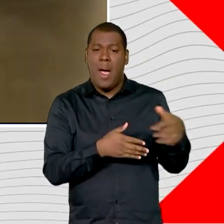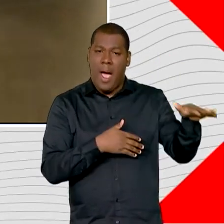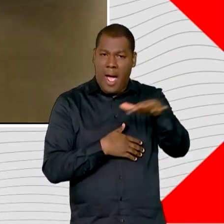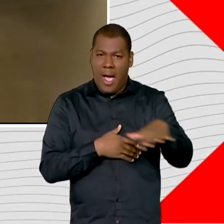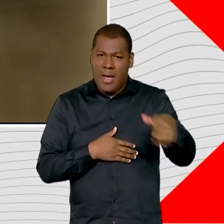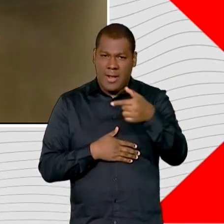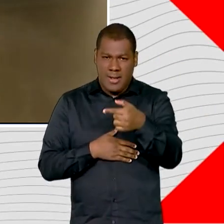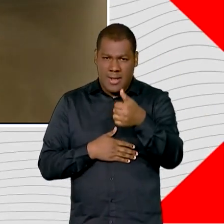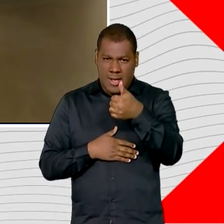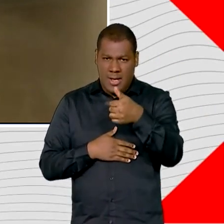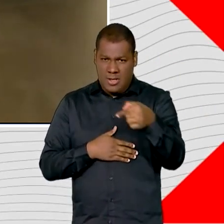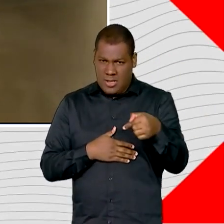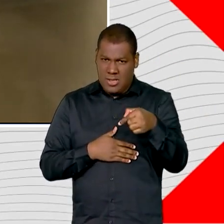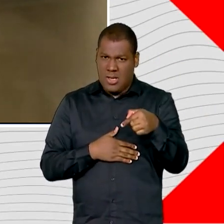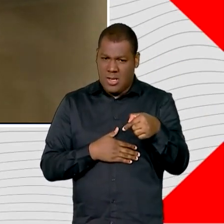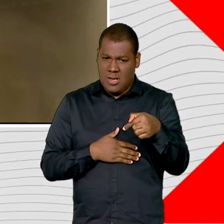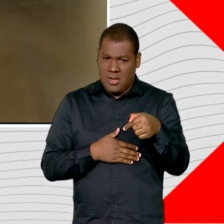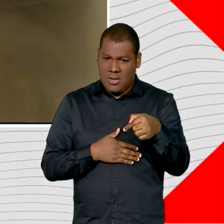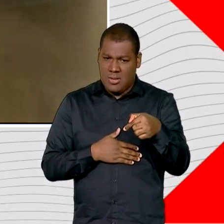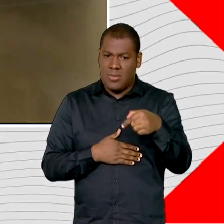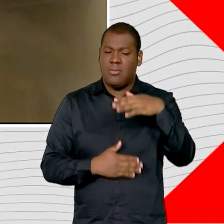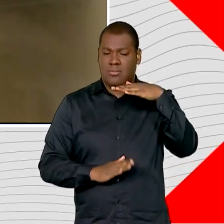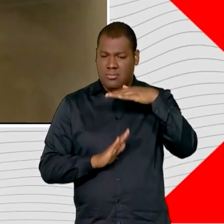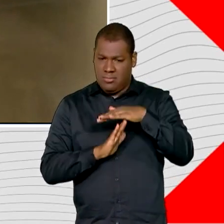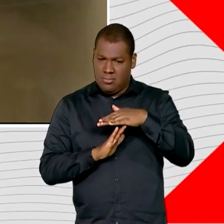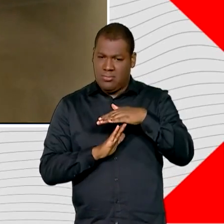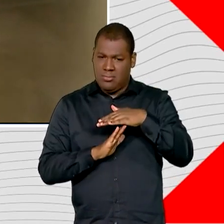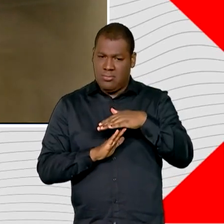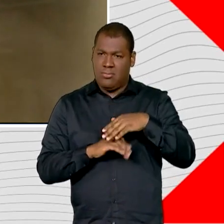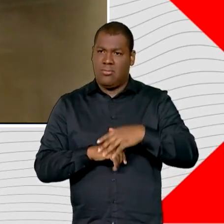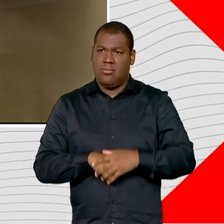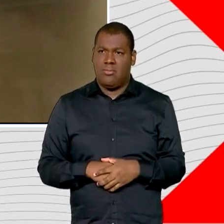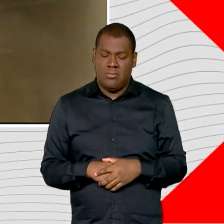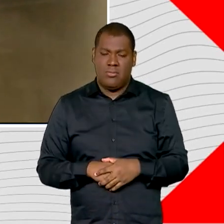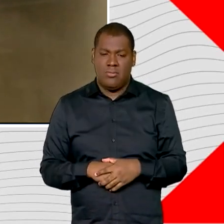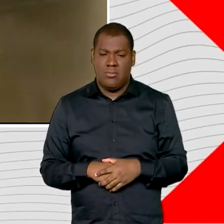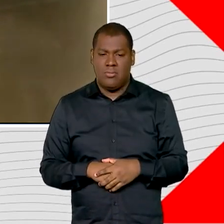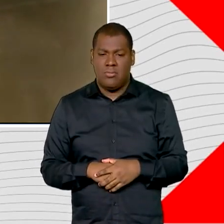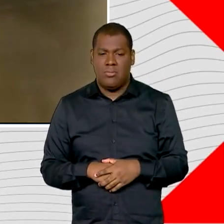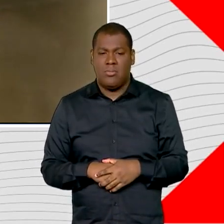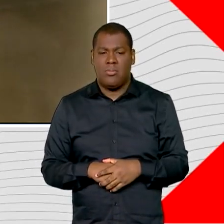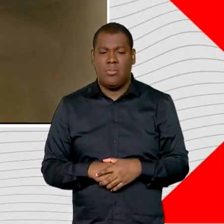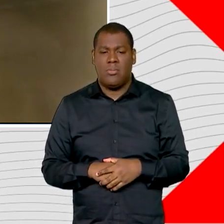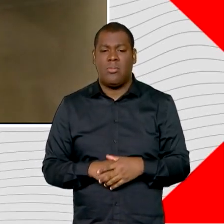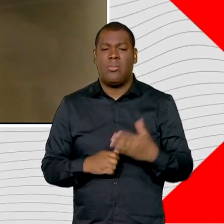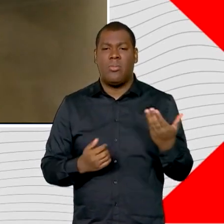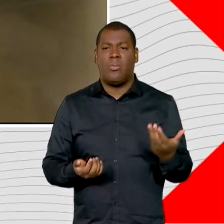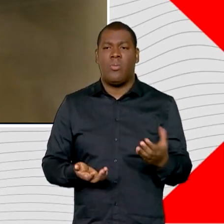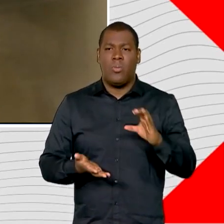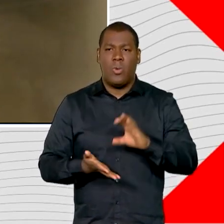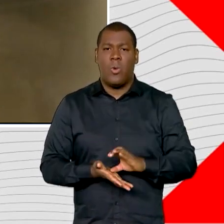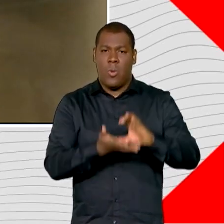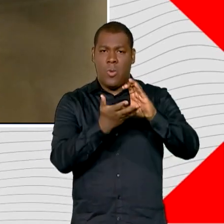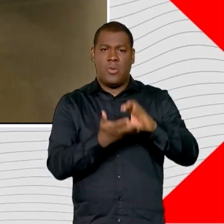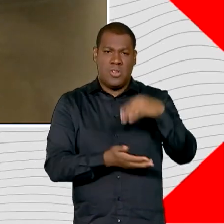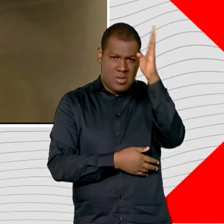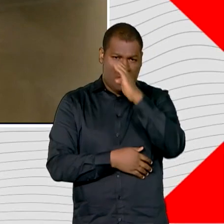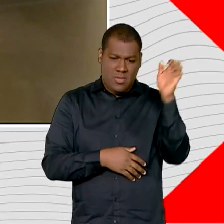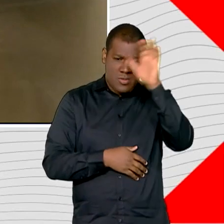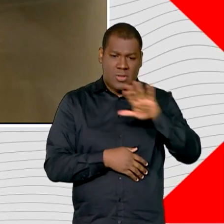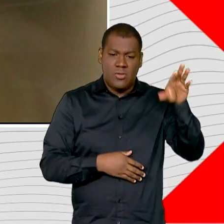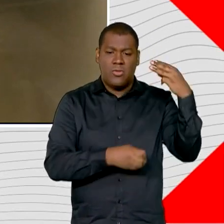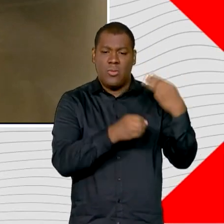da economia, sem a inclusão da folha dos municípios. A Confederação Nacional dos